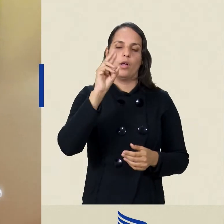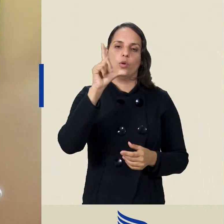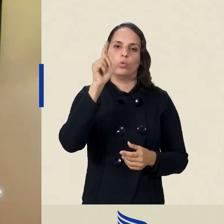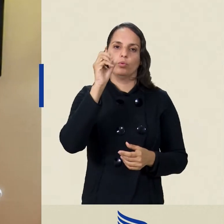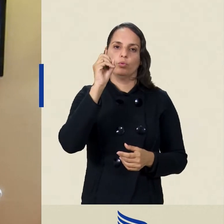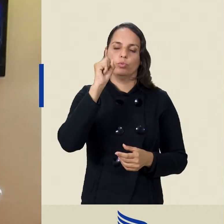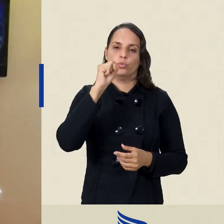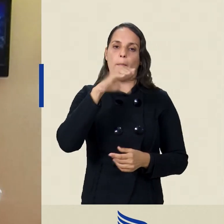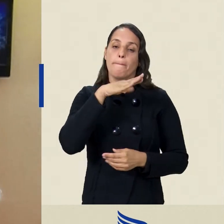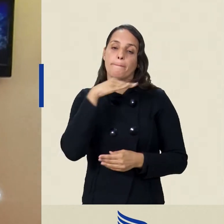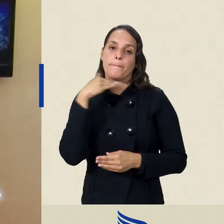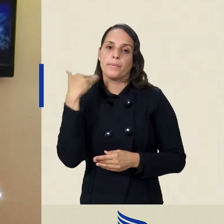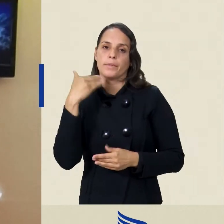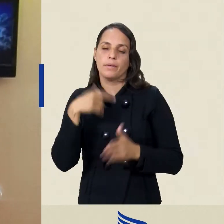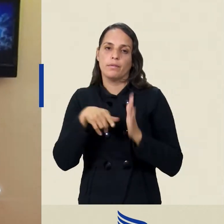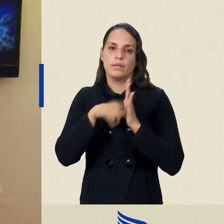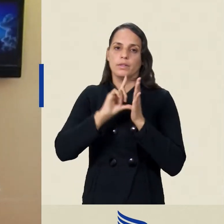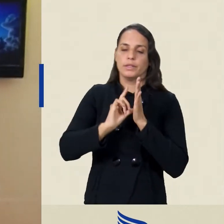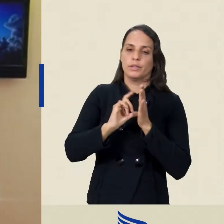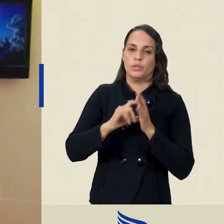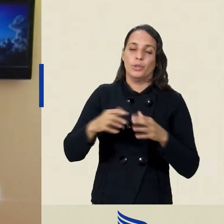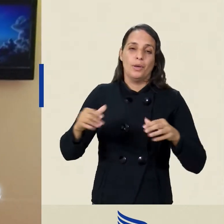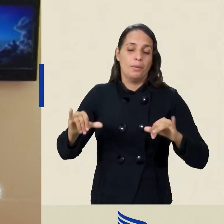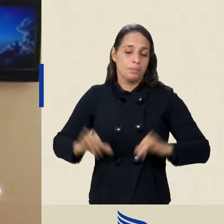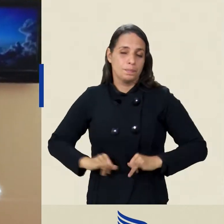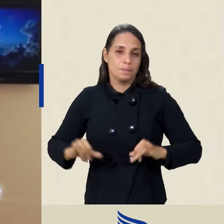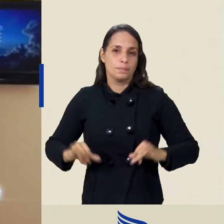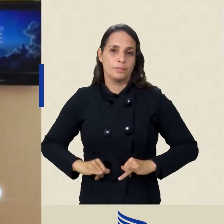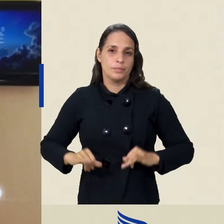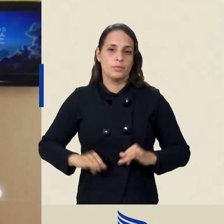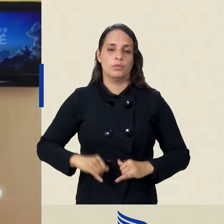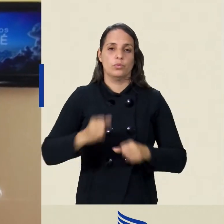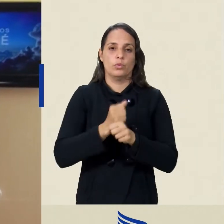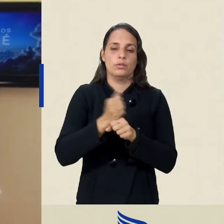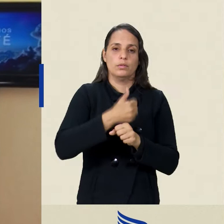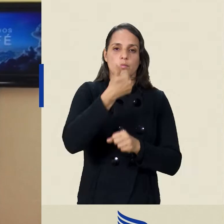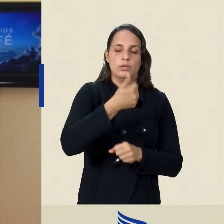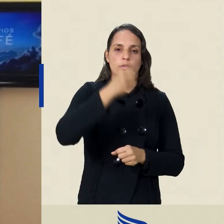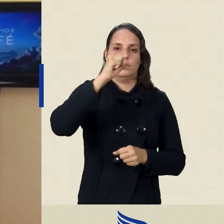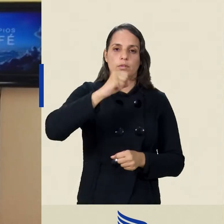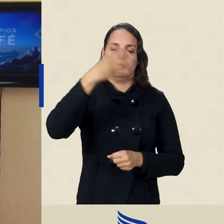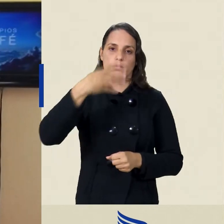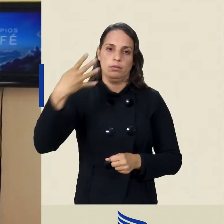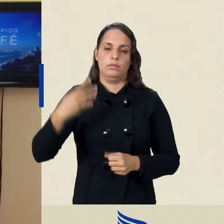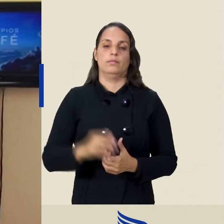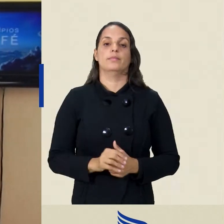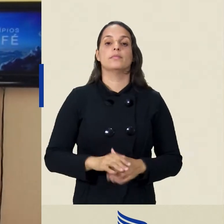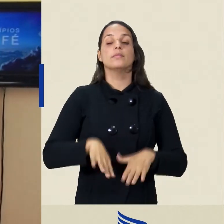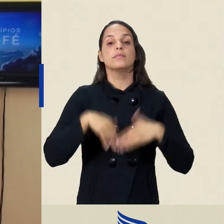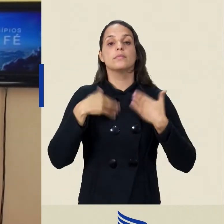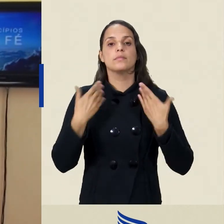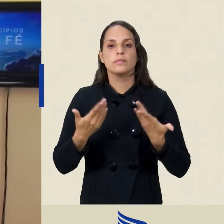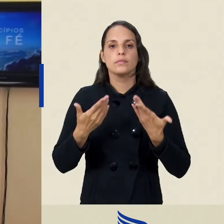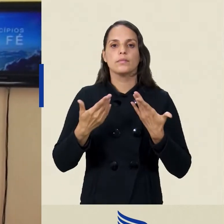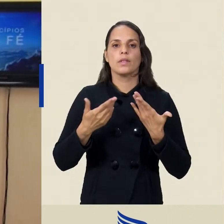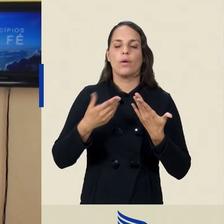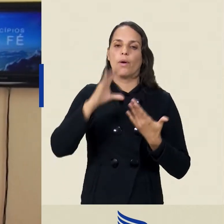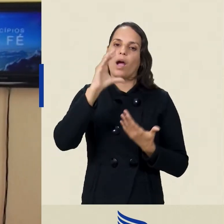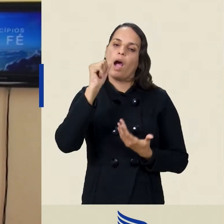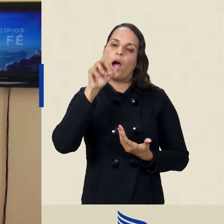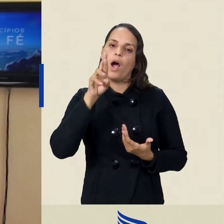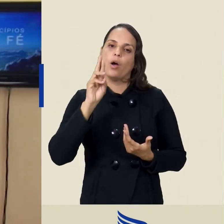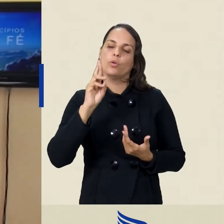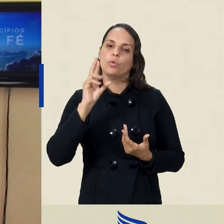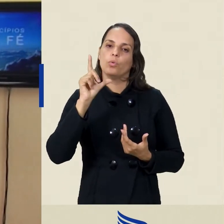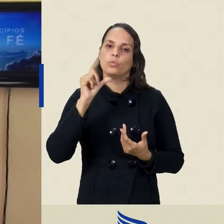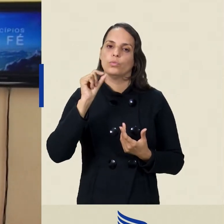grande desapontamento do dia 22 de outubro de 1844. Embora a voz de Carlos Fichte e seus companheiros